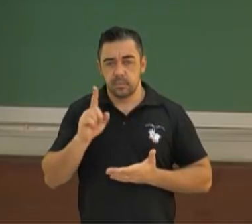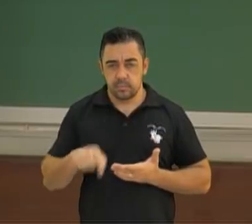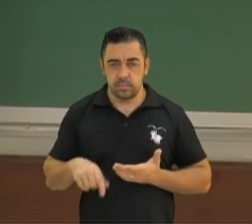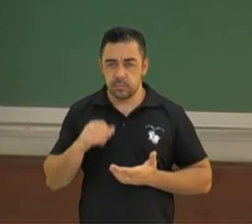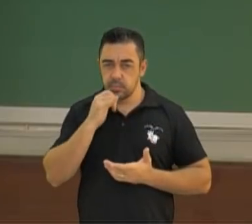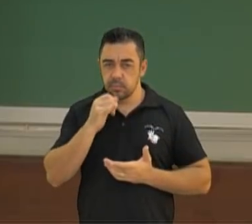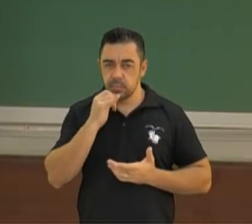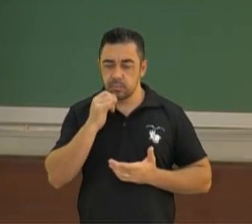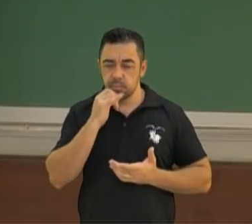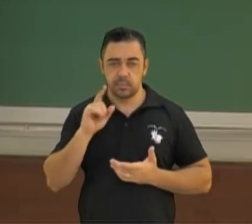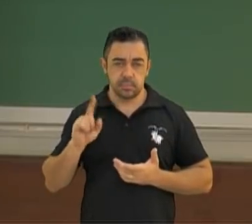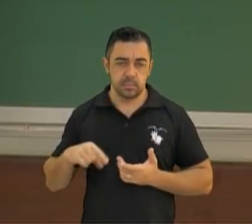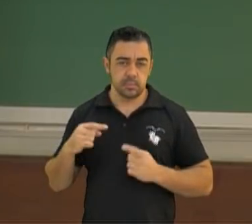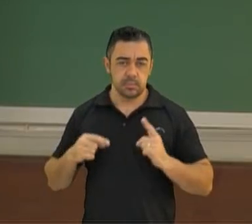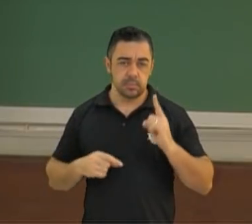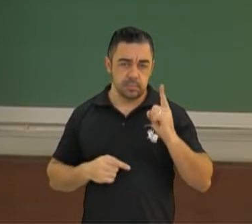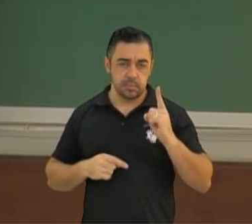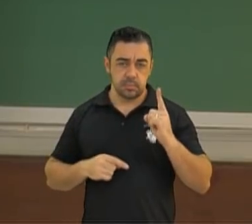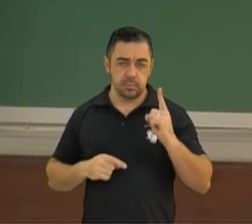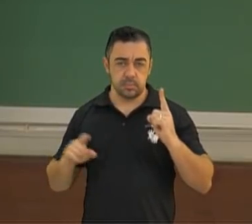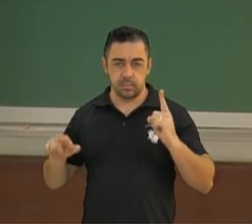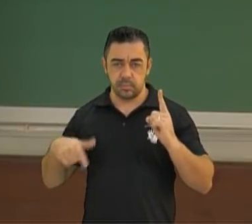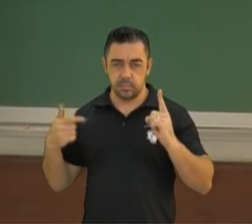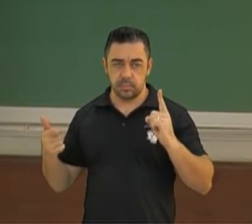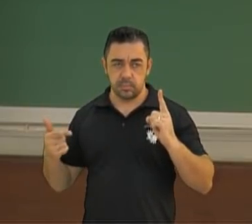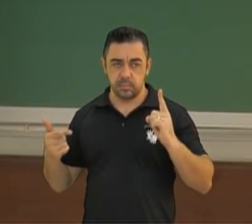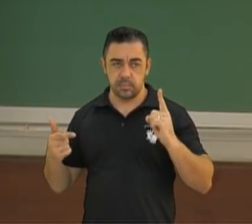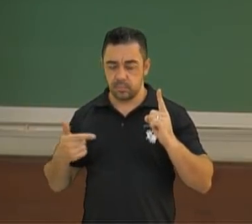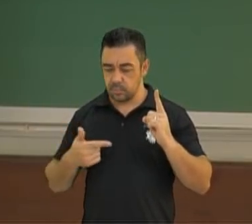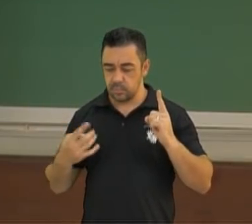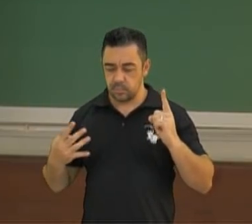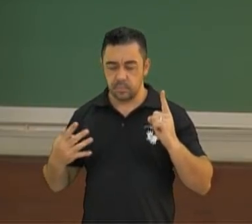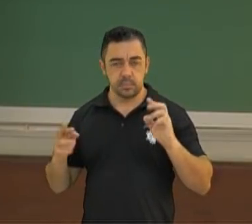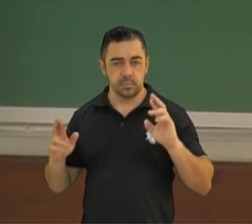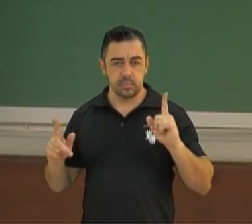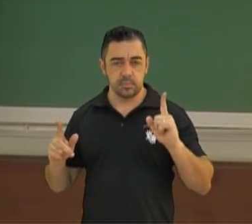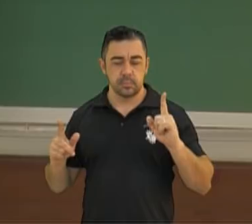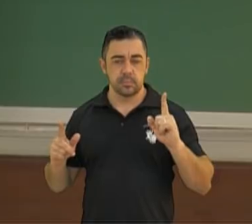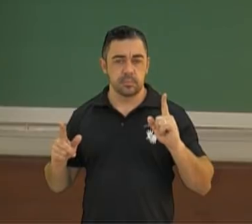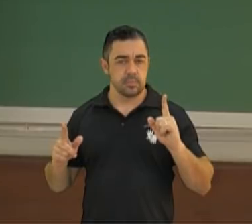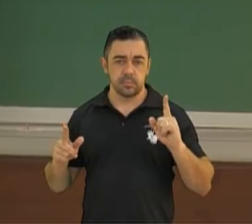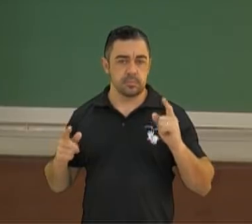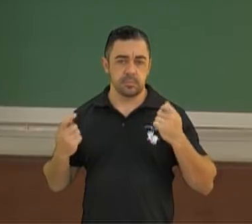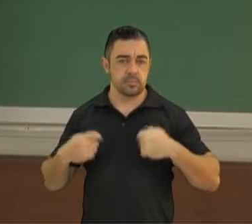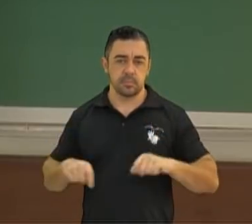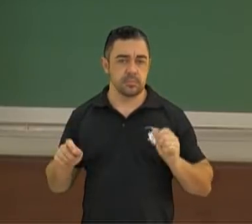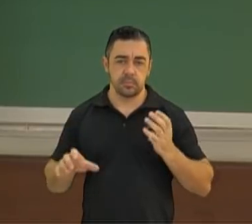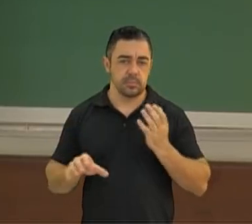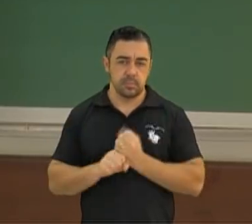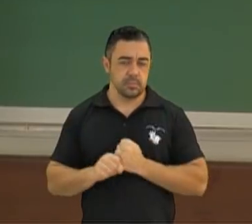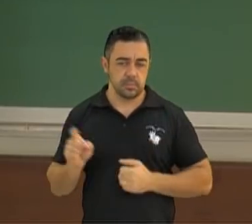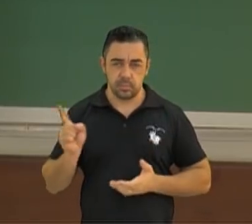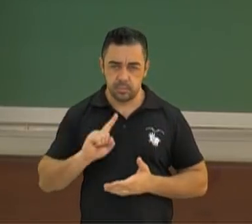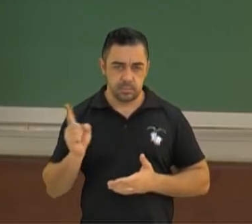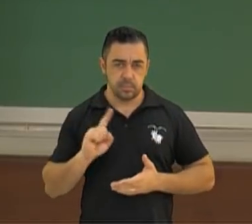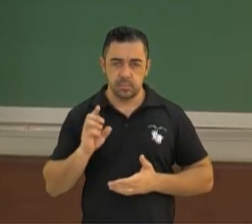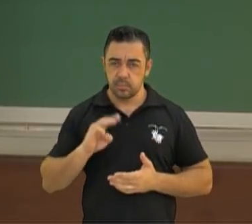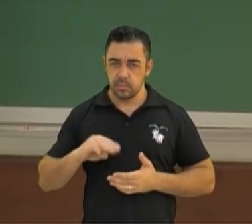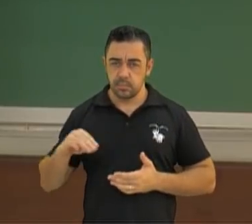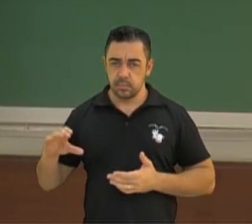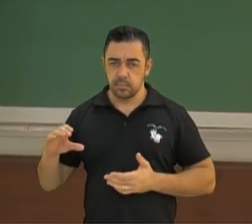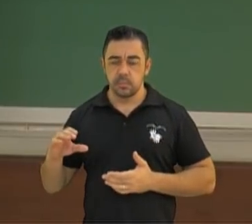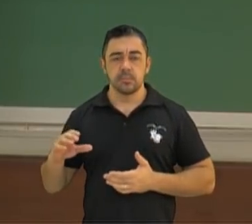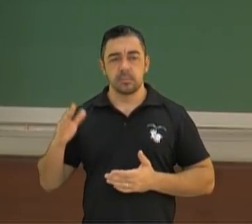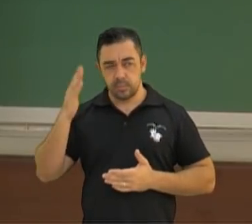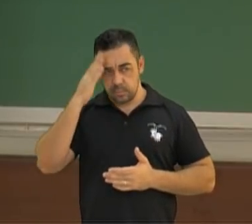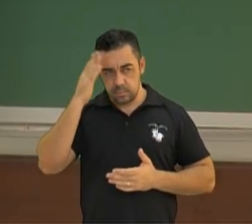da fração for 1 e o outro eu tenho um valor diferente de 1, eu não preciso calcular o MMC. Eu já sei